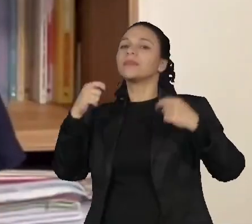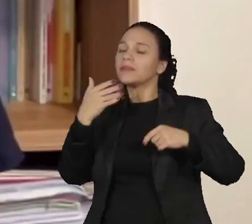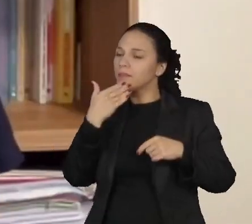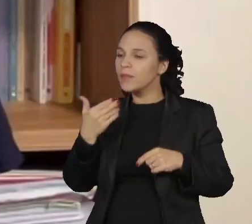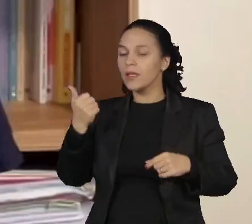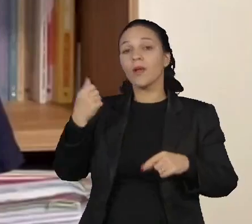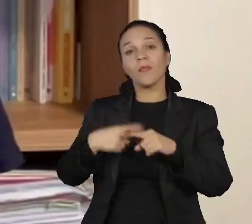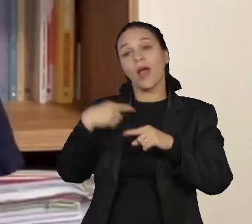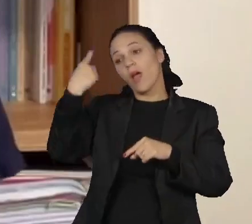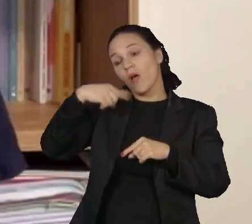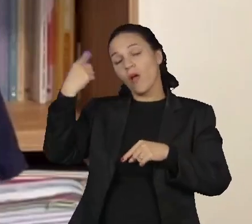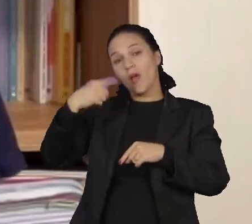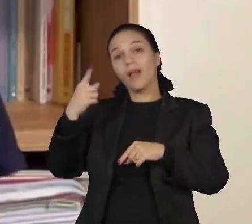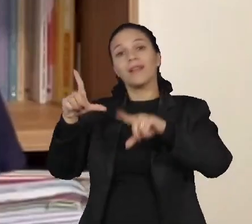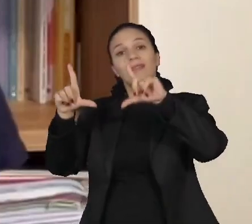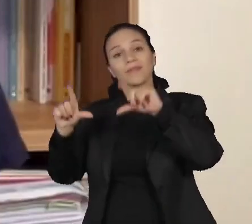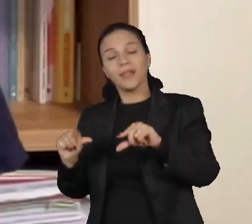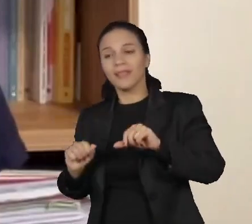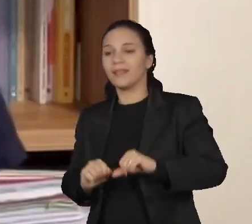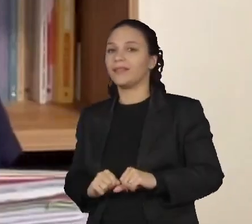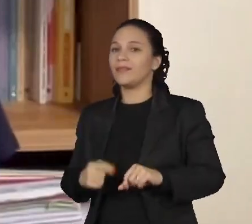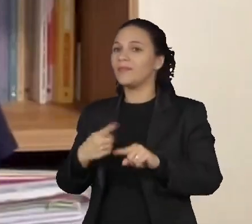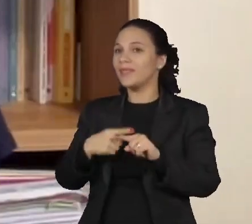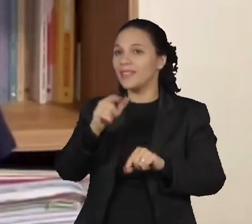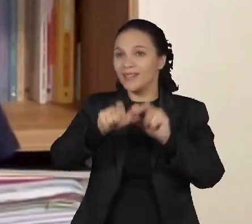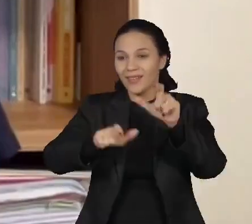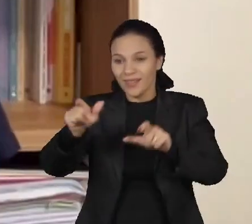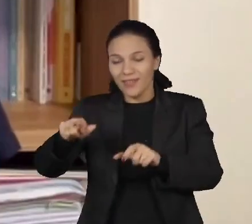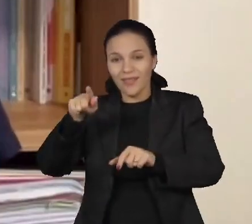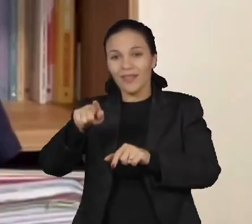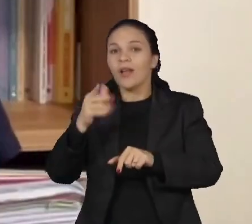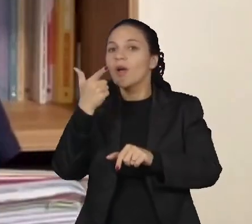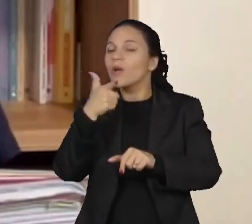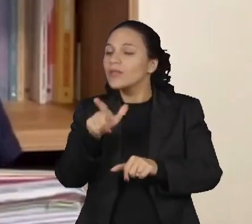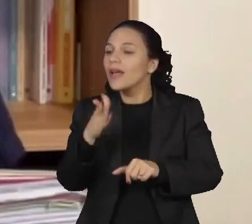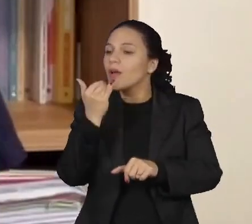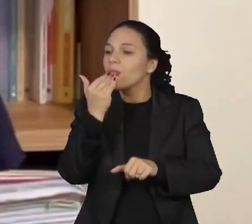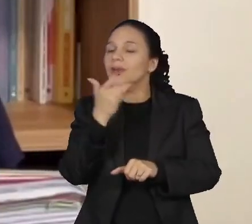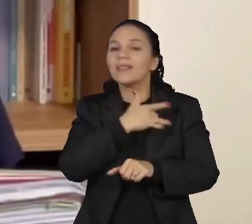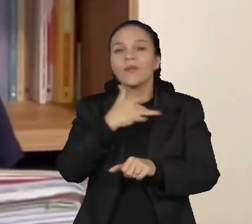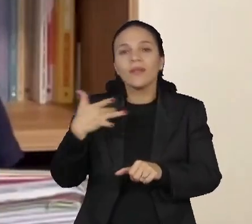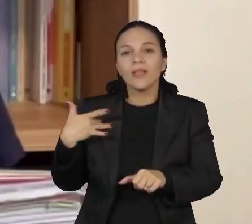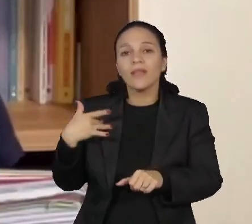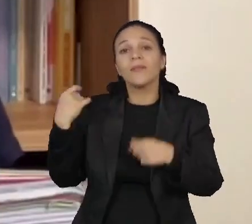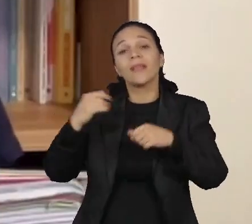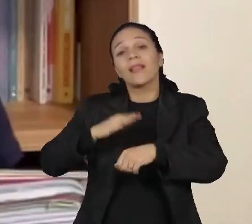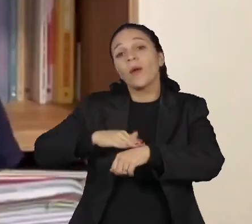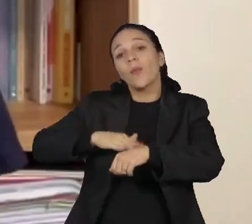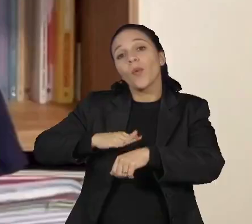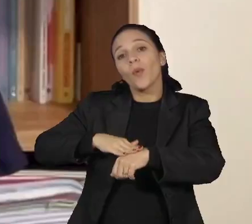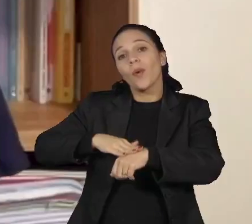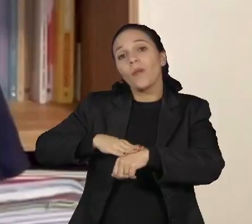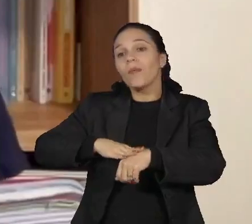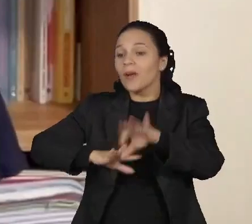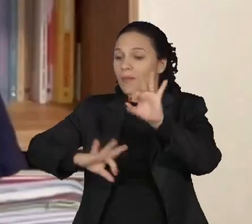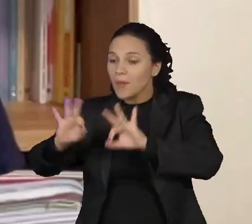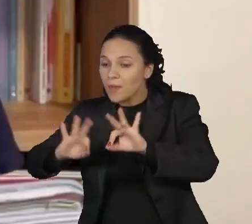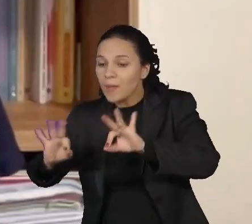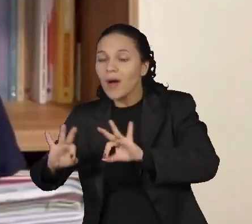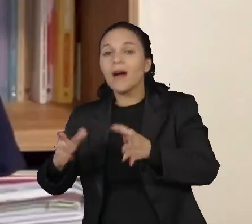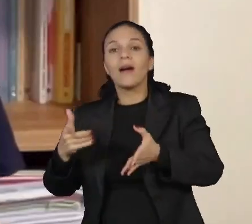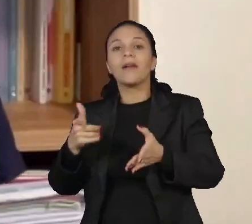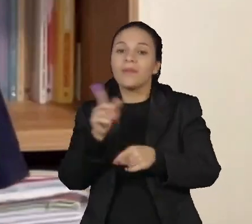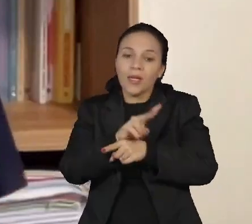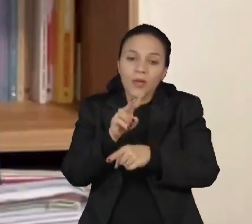porque se a gente quer que essas famílias tenham uma alimentação adequada e saudável, elas precisam ter tempo, né, para o trabalho não remunerado